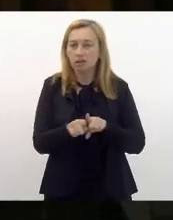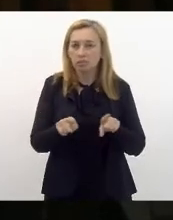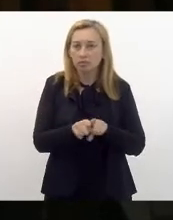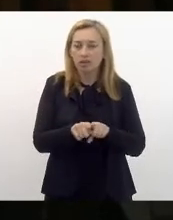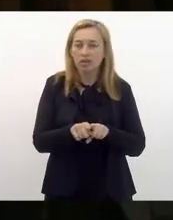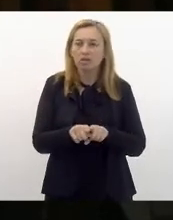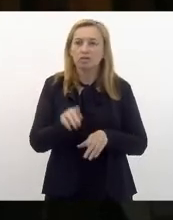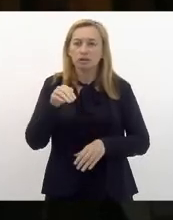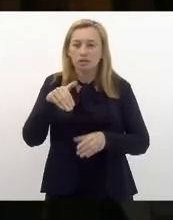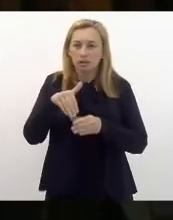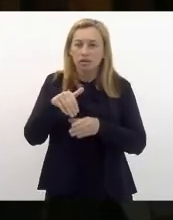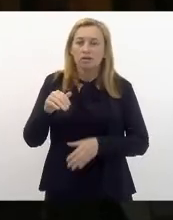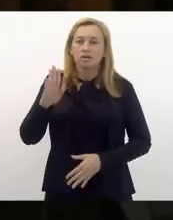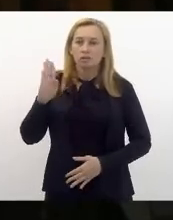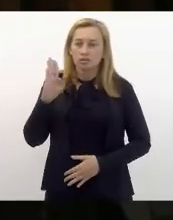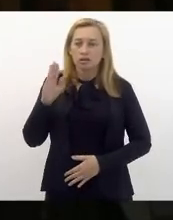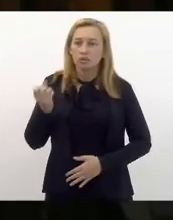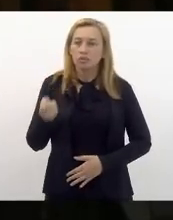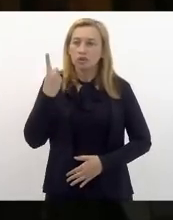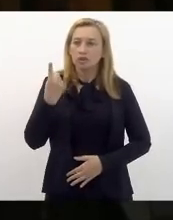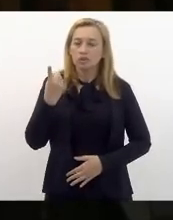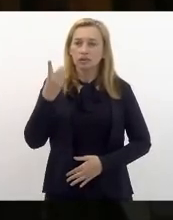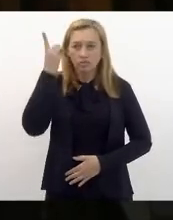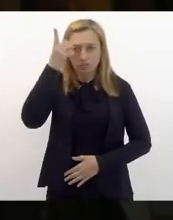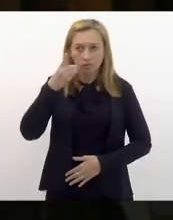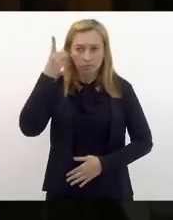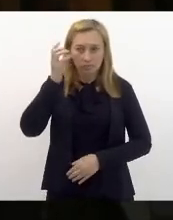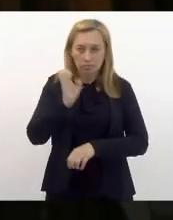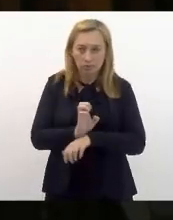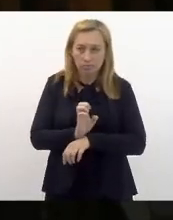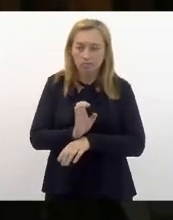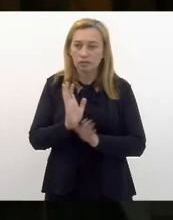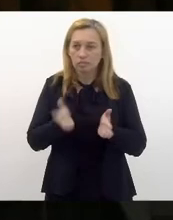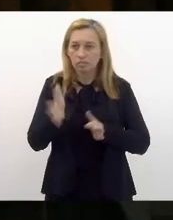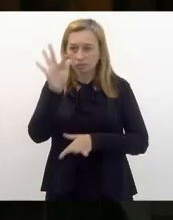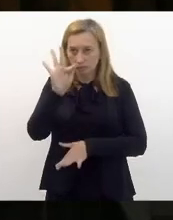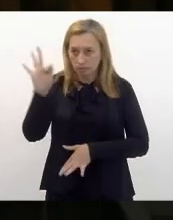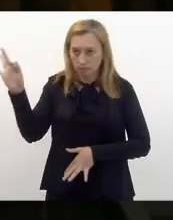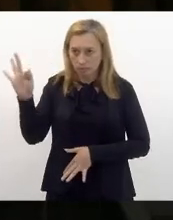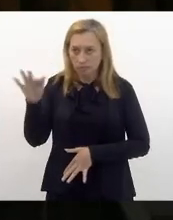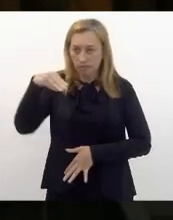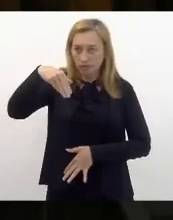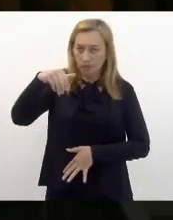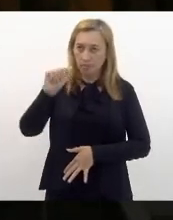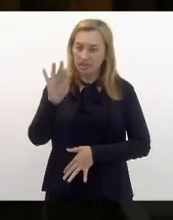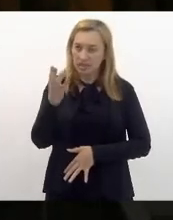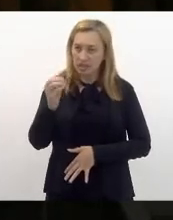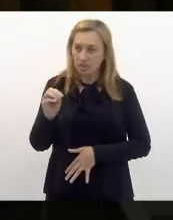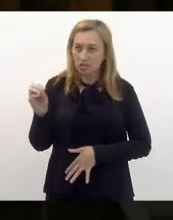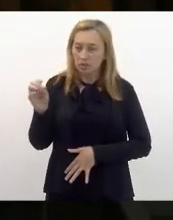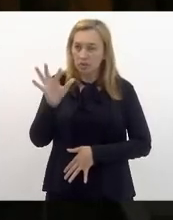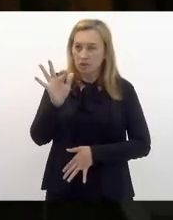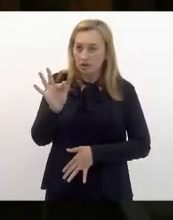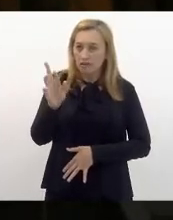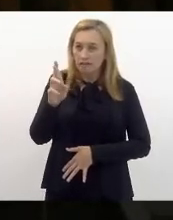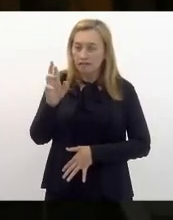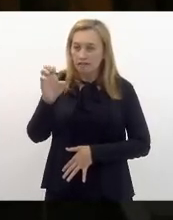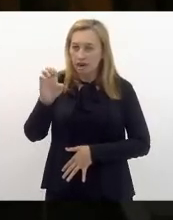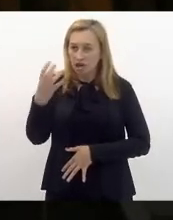candidatura do ex-deputado Estadual atual deputado federal Marcelo freixo